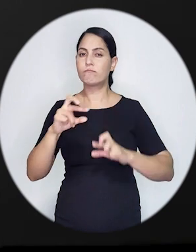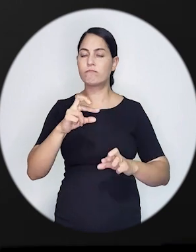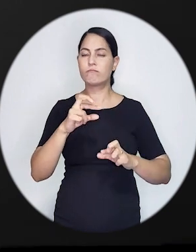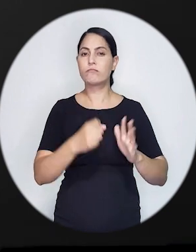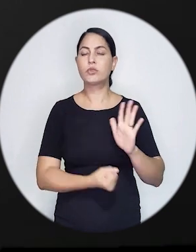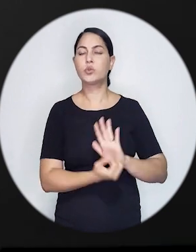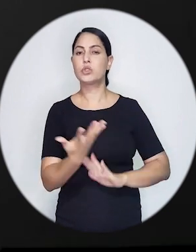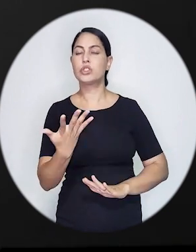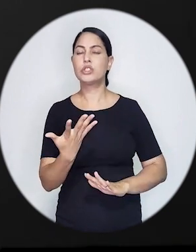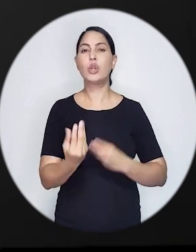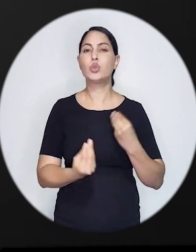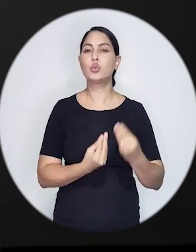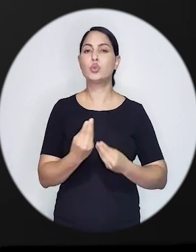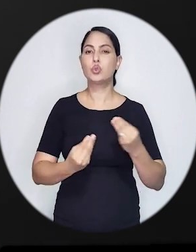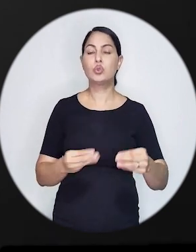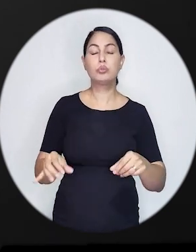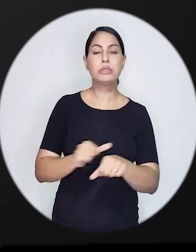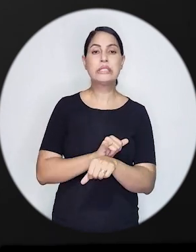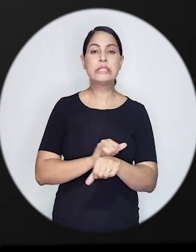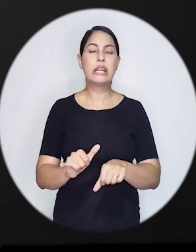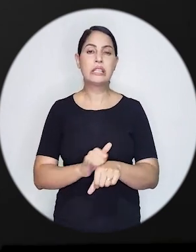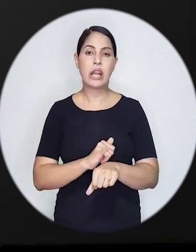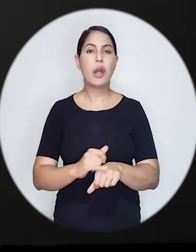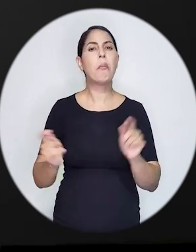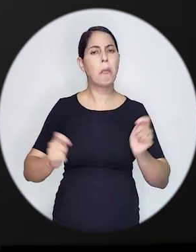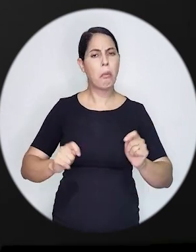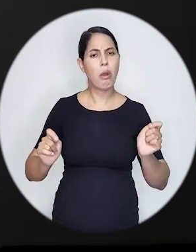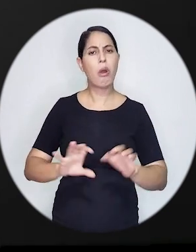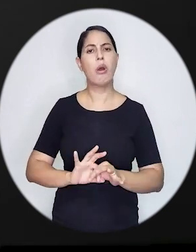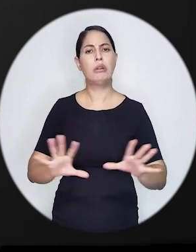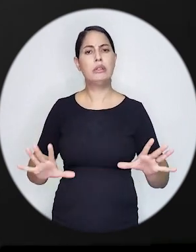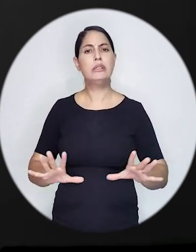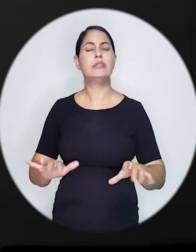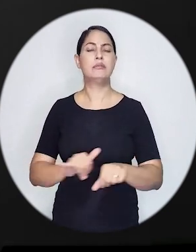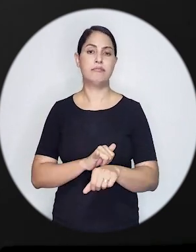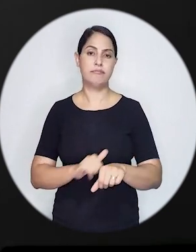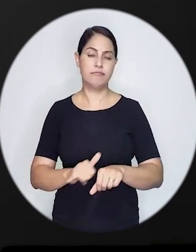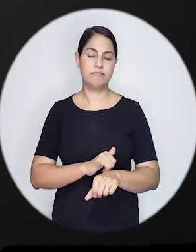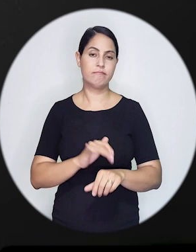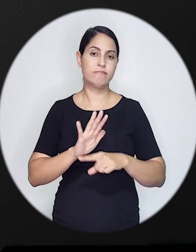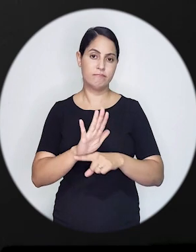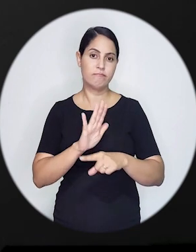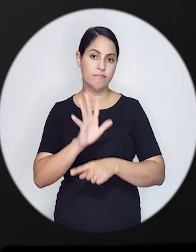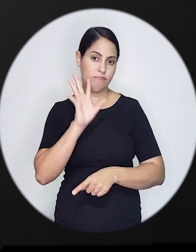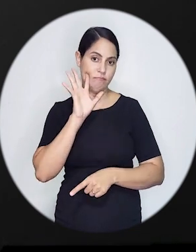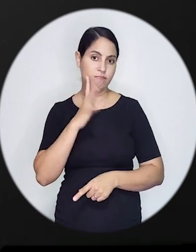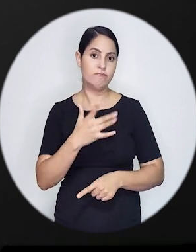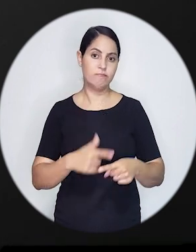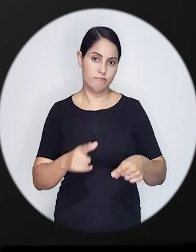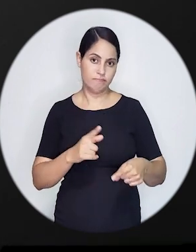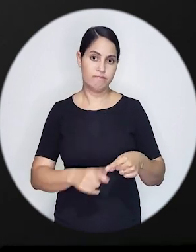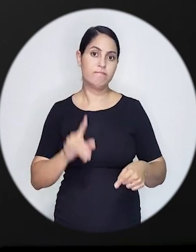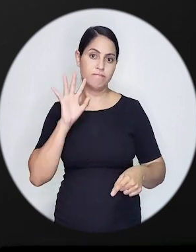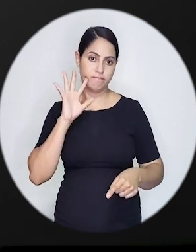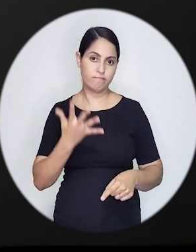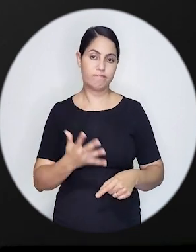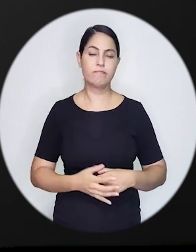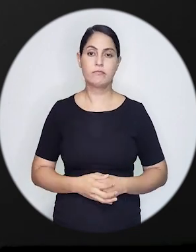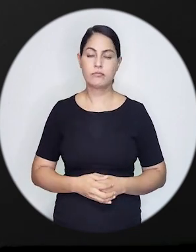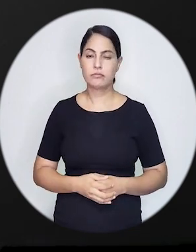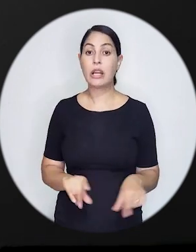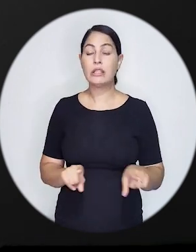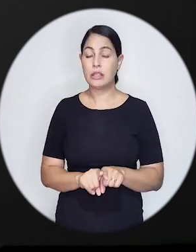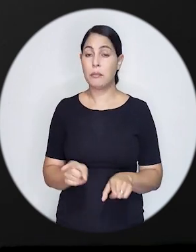se trace estratégias para pontualmente corrigir aonde a gente ainda encontra o problema. A comissão também